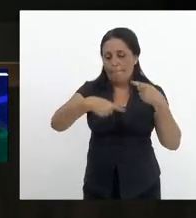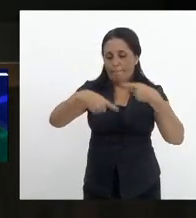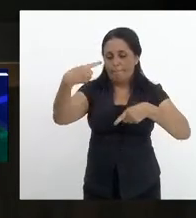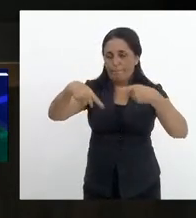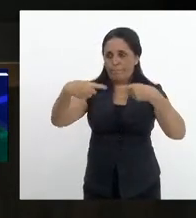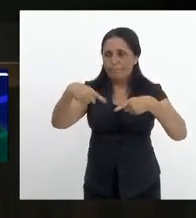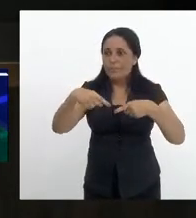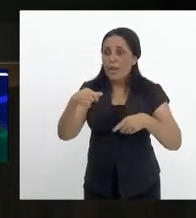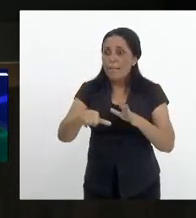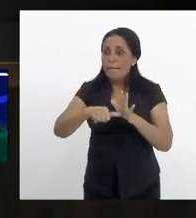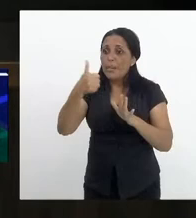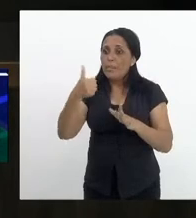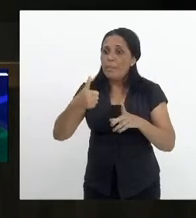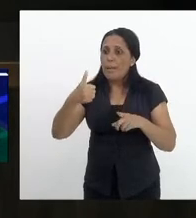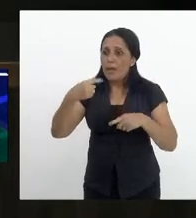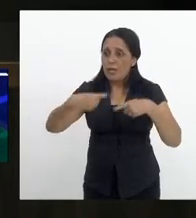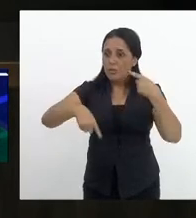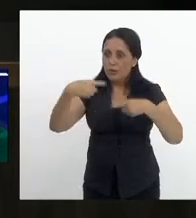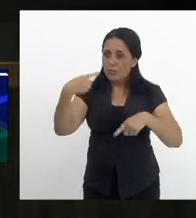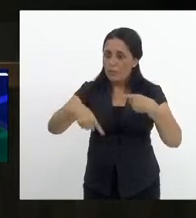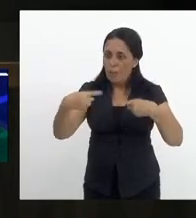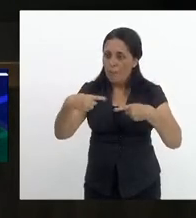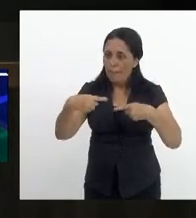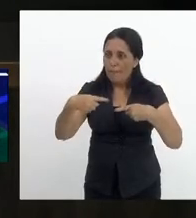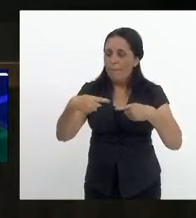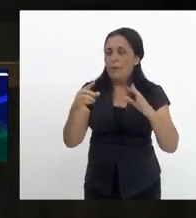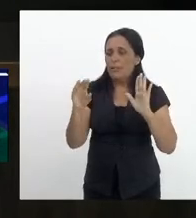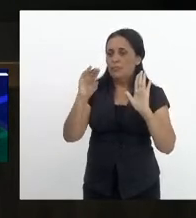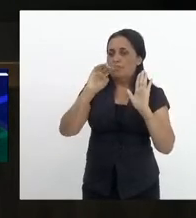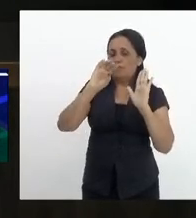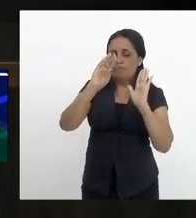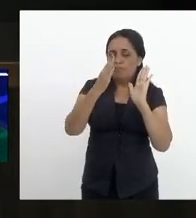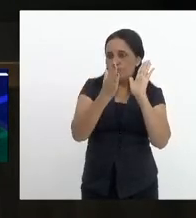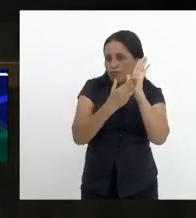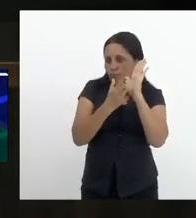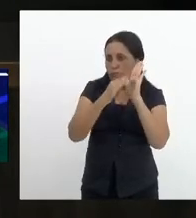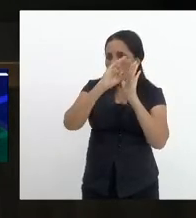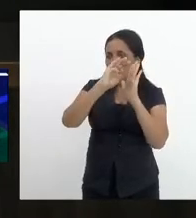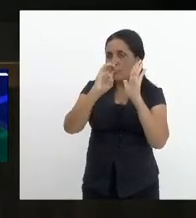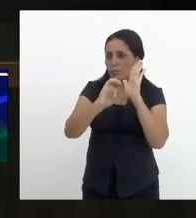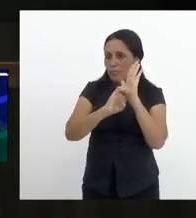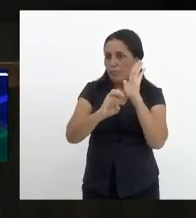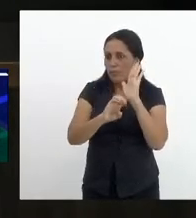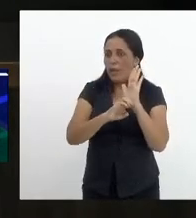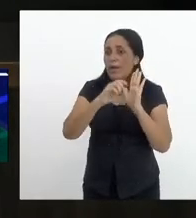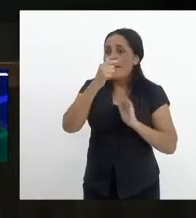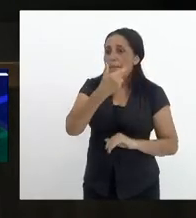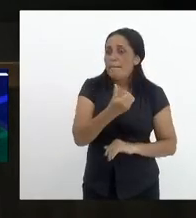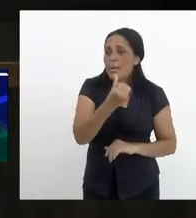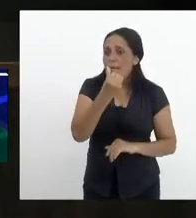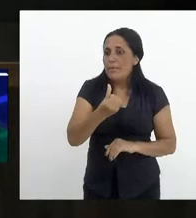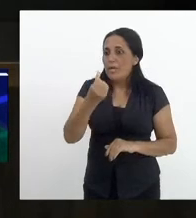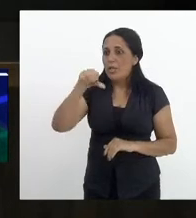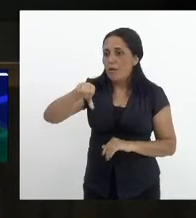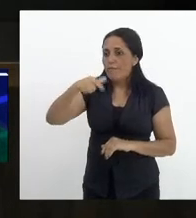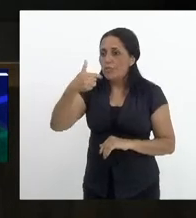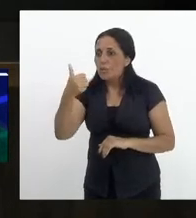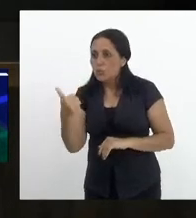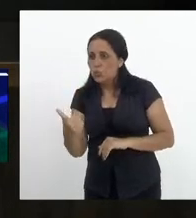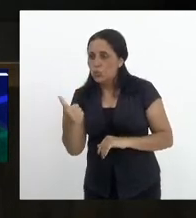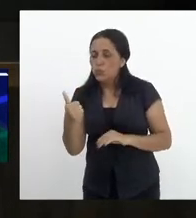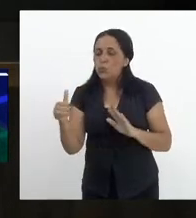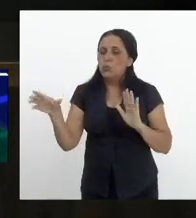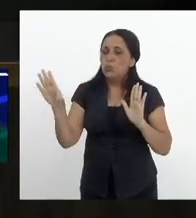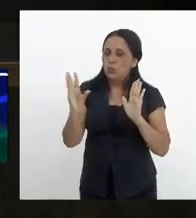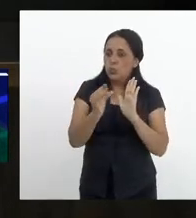Em primeira discussão, primeiro dia, para recebimento de emendas, projeto de resolução 669/21, de autoria do deputado André Siciliano, que altera a resolução